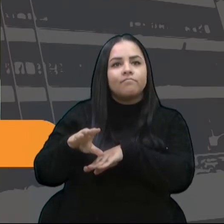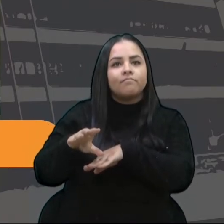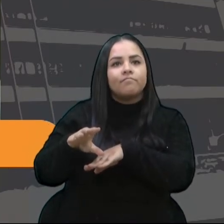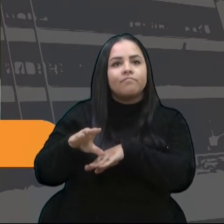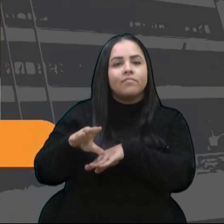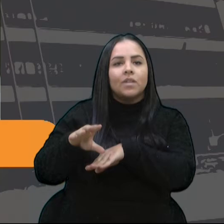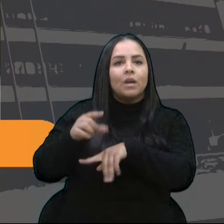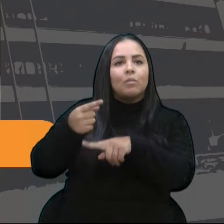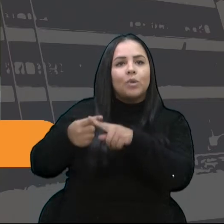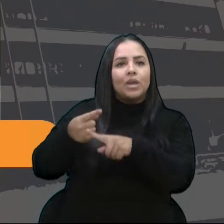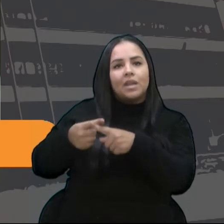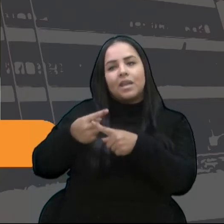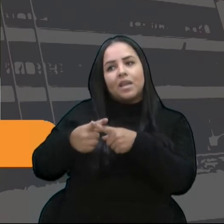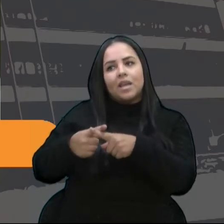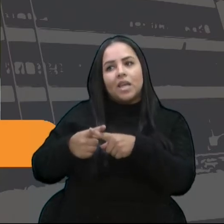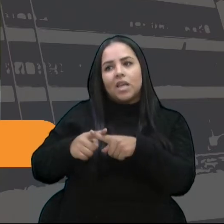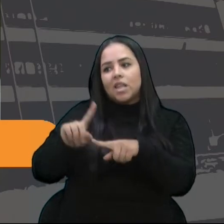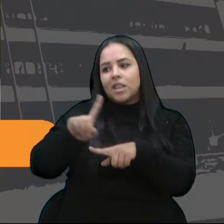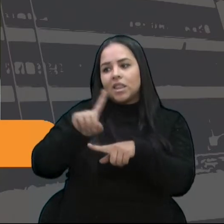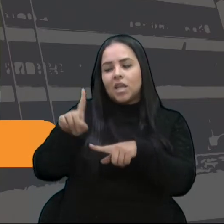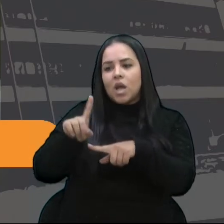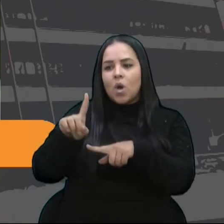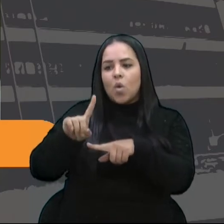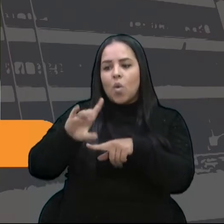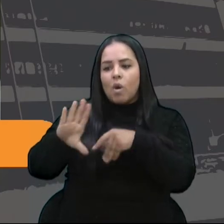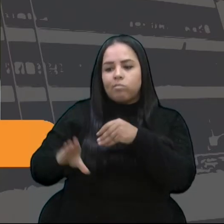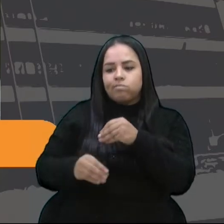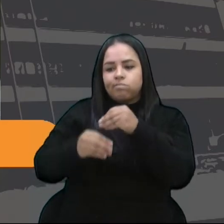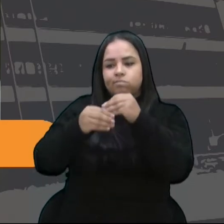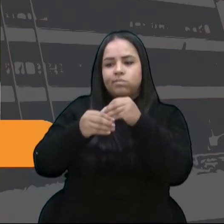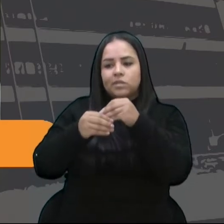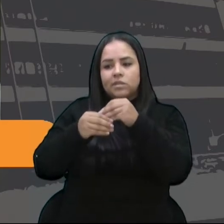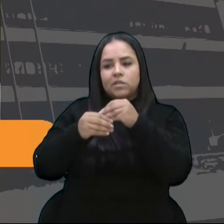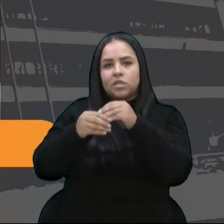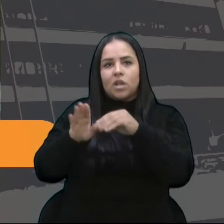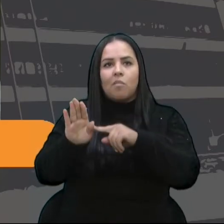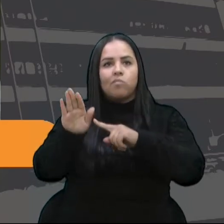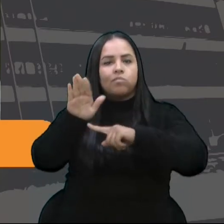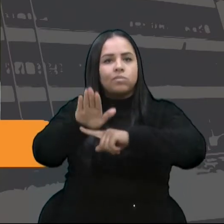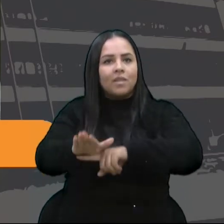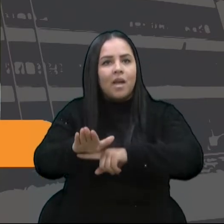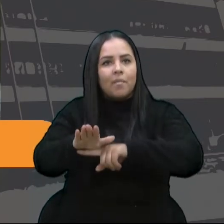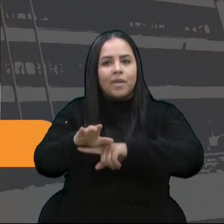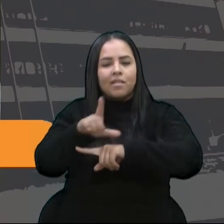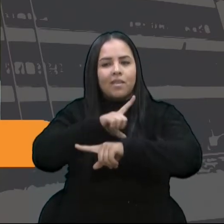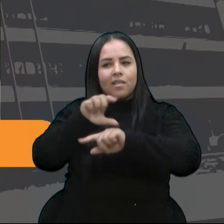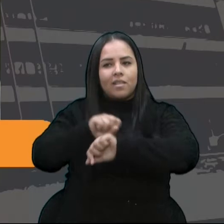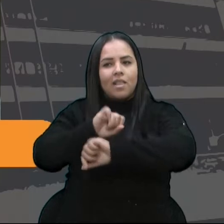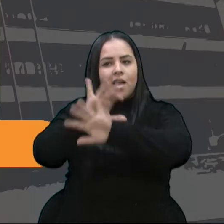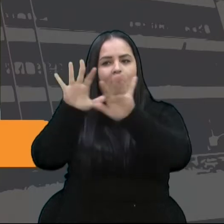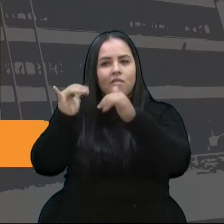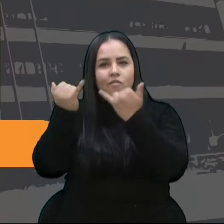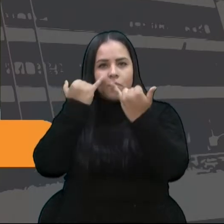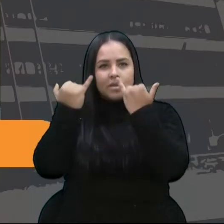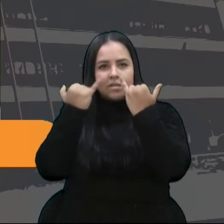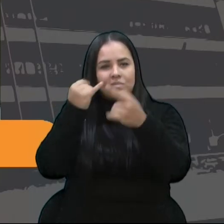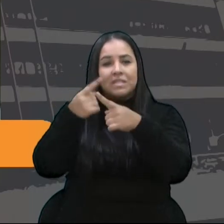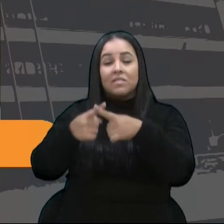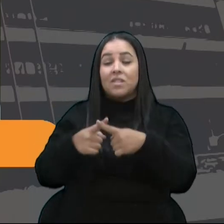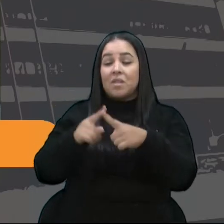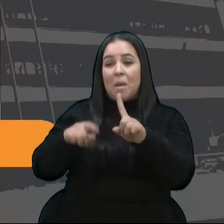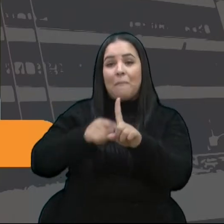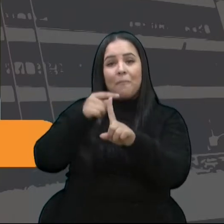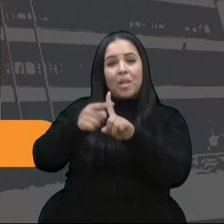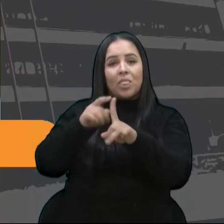ao invés de contribuir com a elucidação e com a clareza da informação, às vezes criam mais confusão.